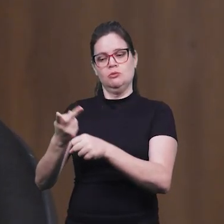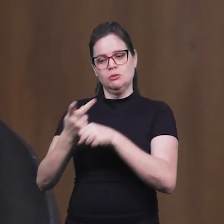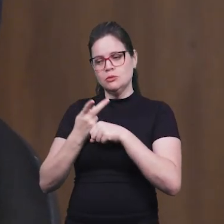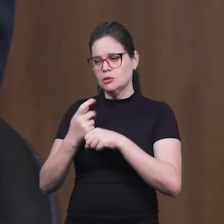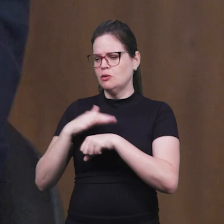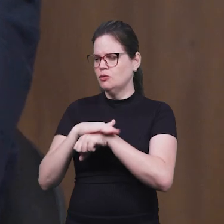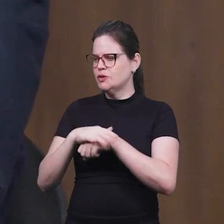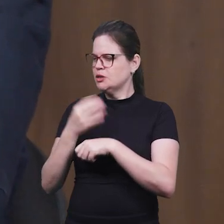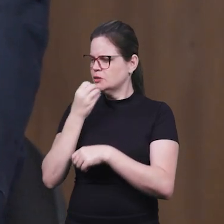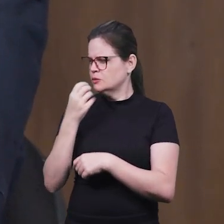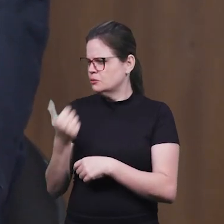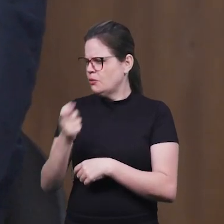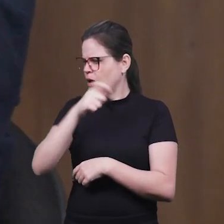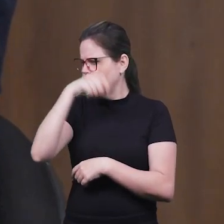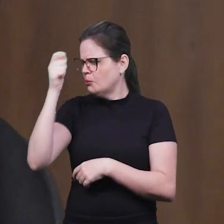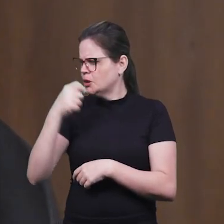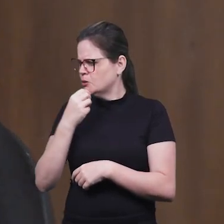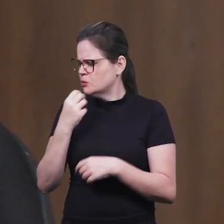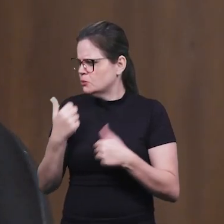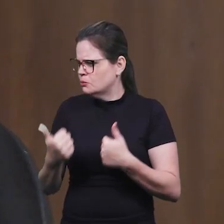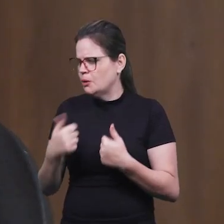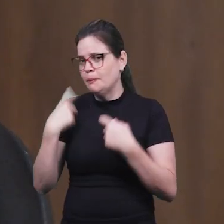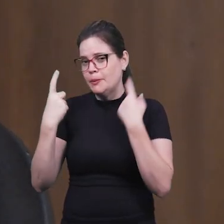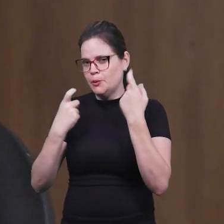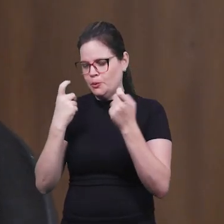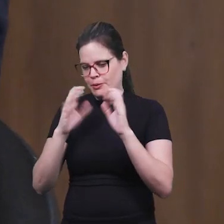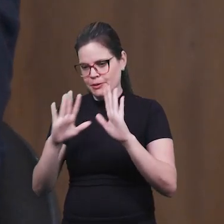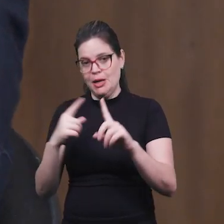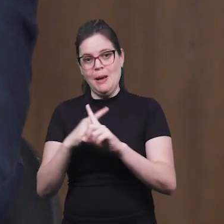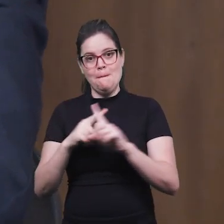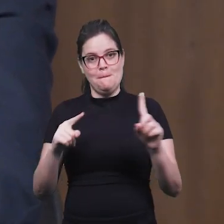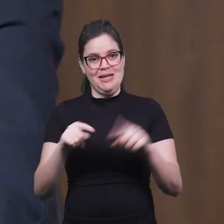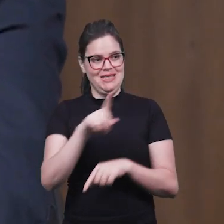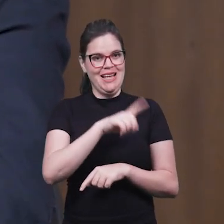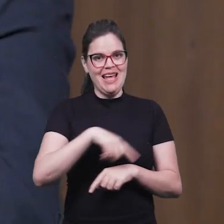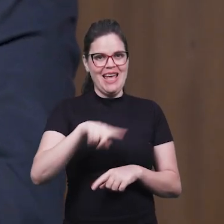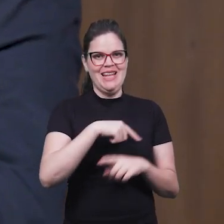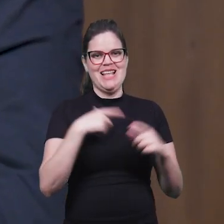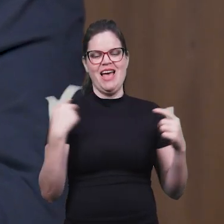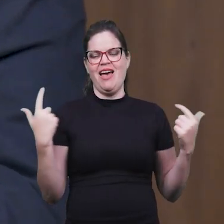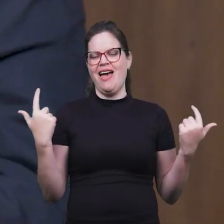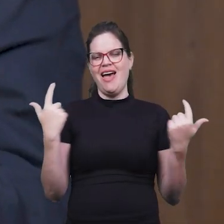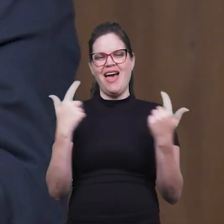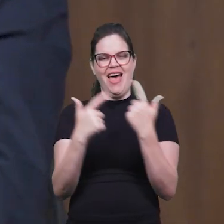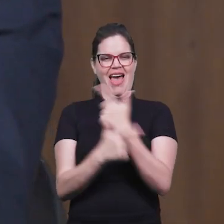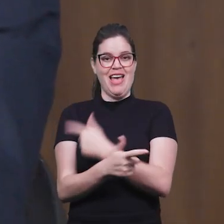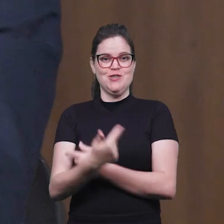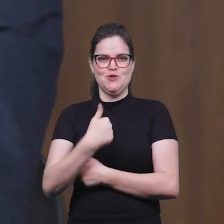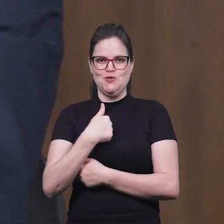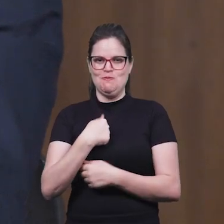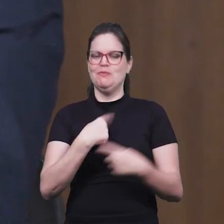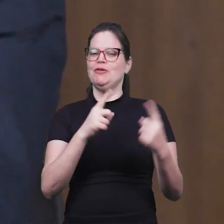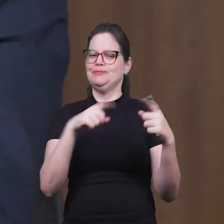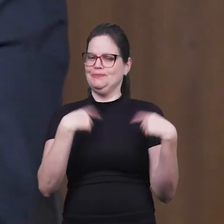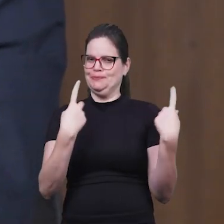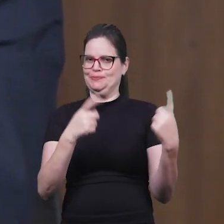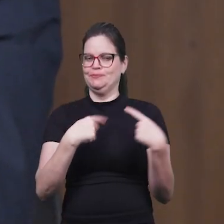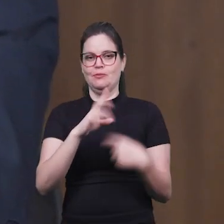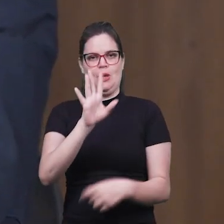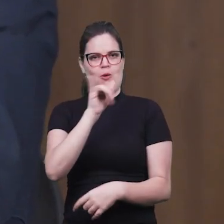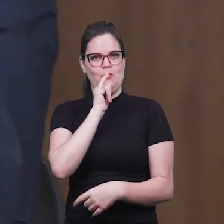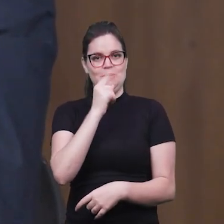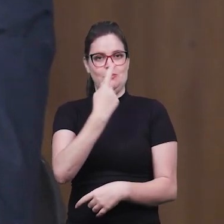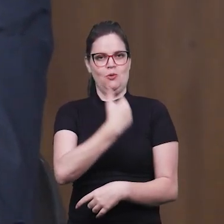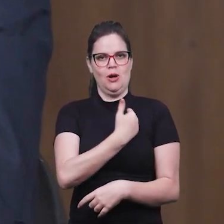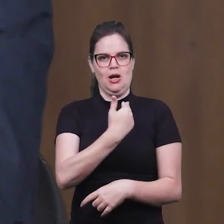tal, aquela coisa toda. Mas eu virei uma chacota no meio da turma. Por exemplo, um dos colegas, ele entrava, passava perto de mim